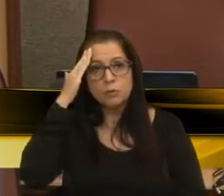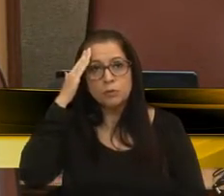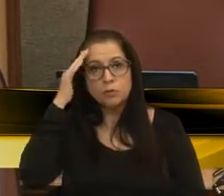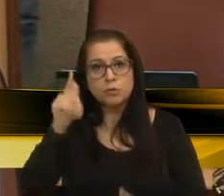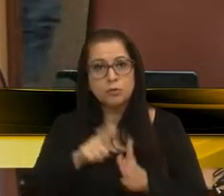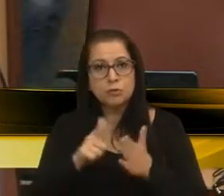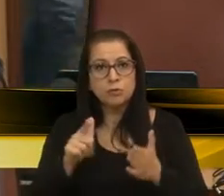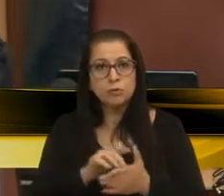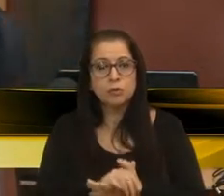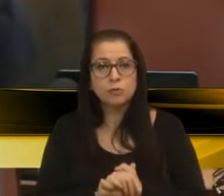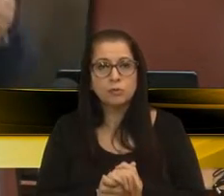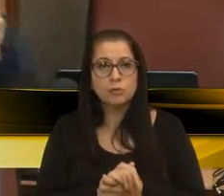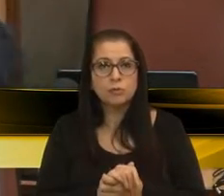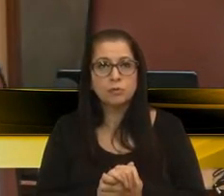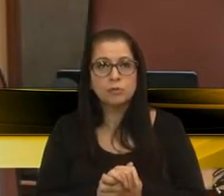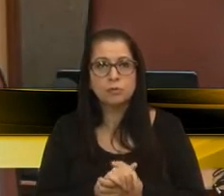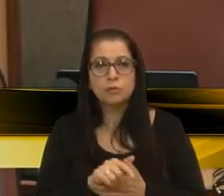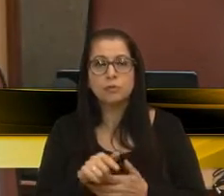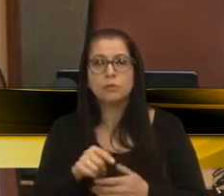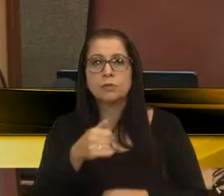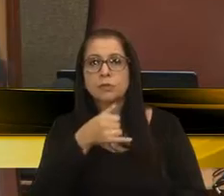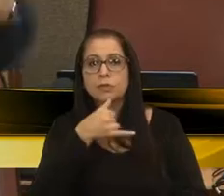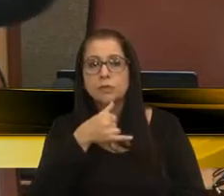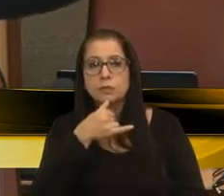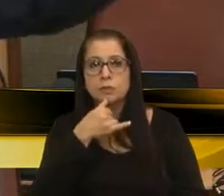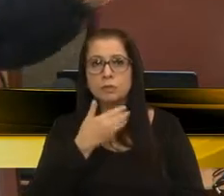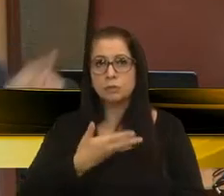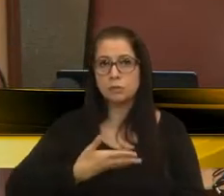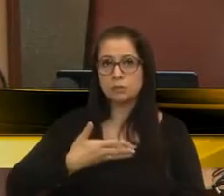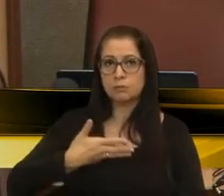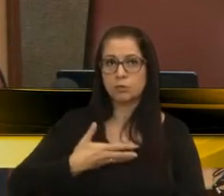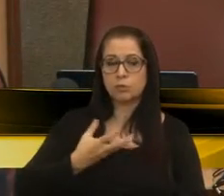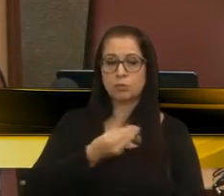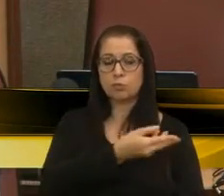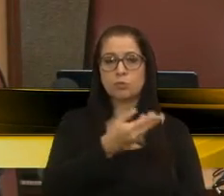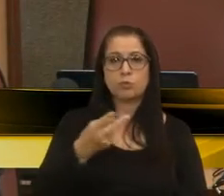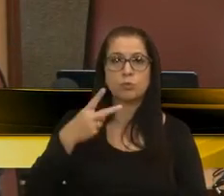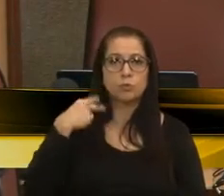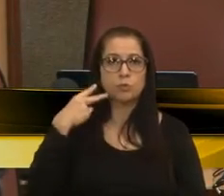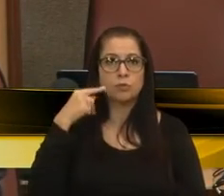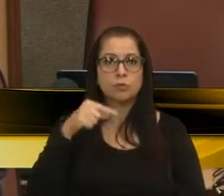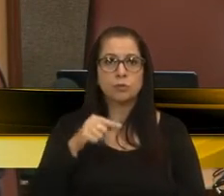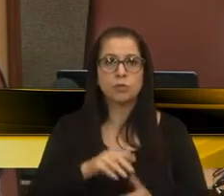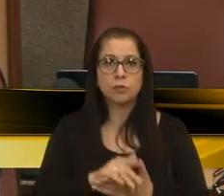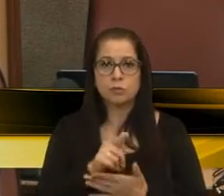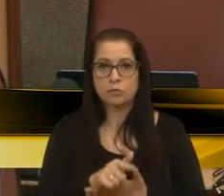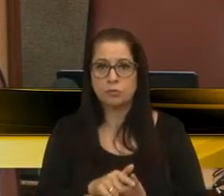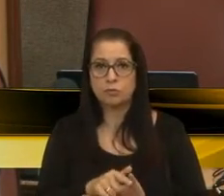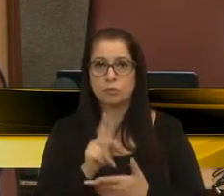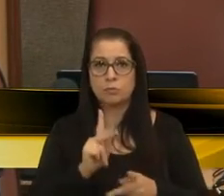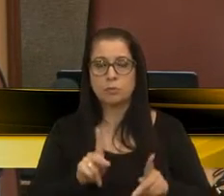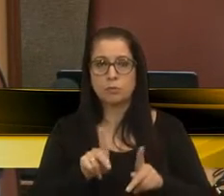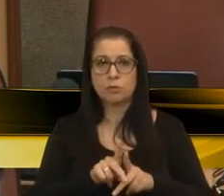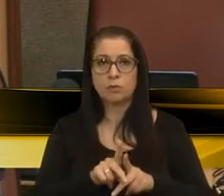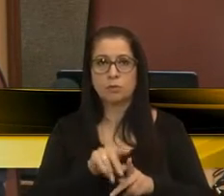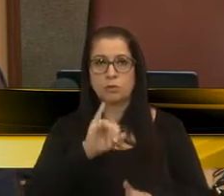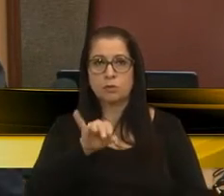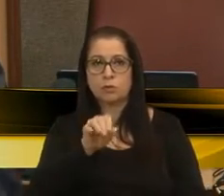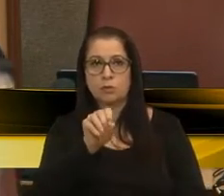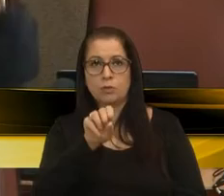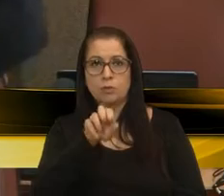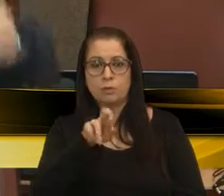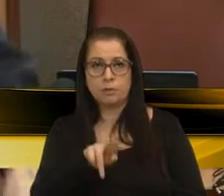segunda-feira e realmente ficamos muito tristes, porque era um amigão de muitos vereadores dessa casa, essa pessoa honrada chamada Josemar